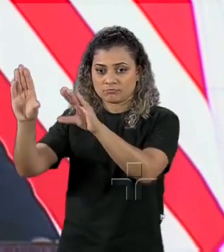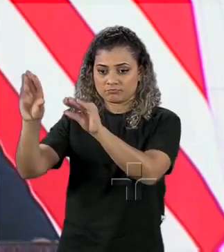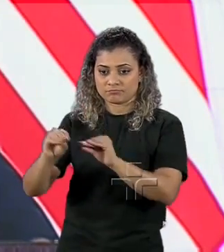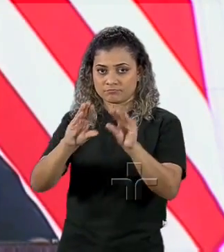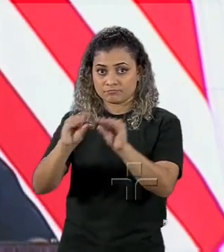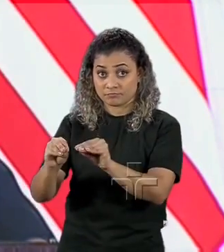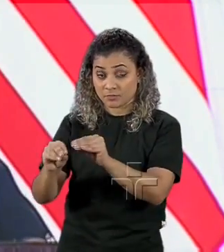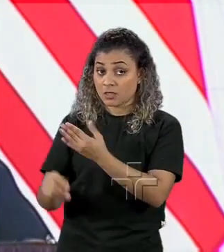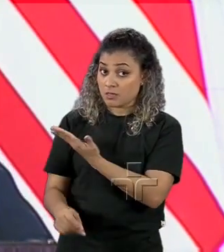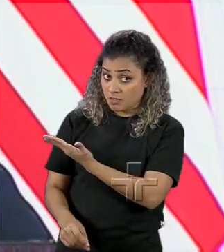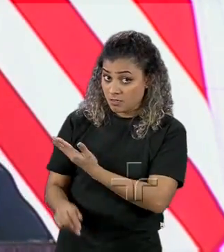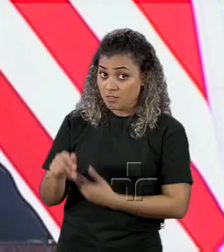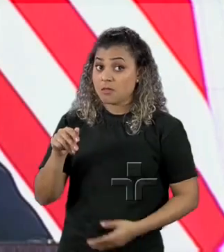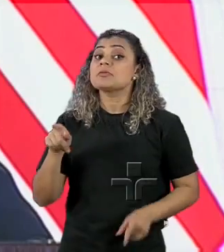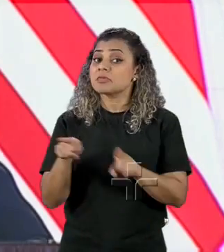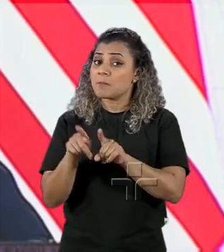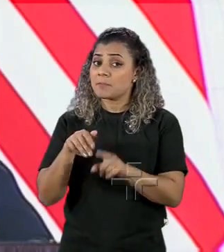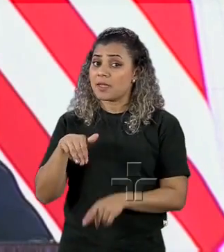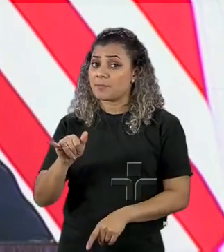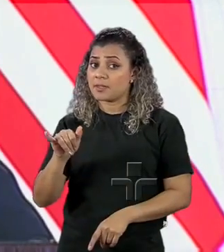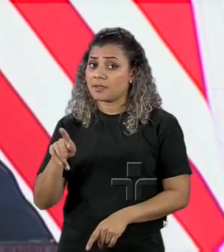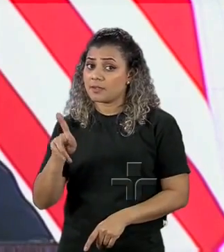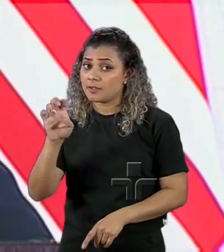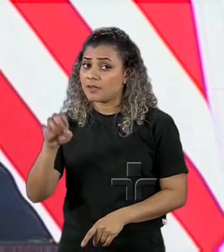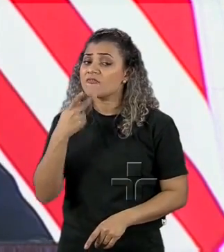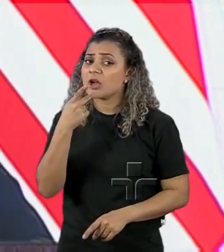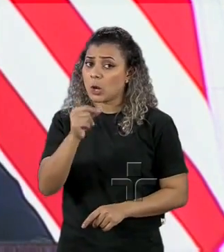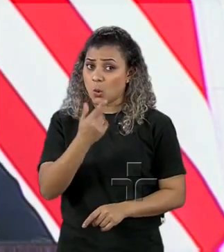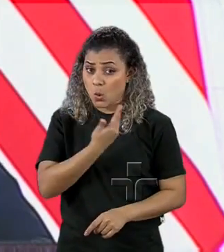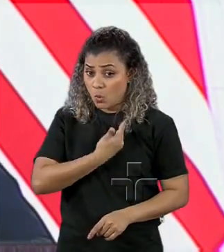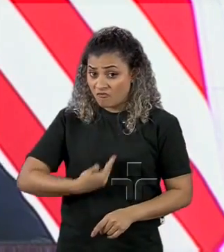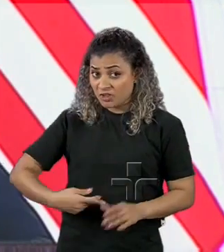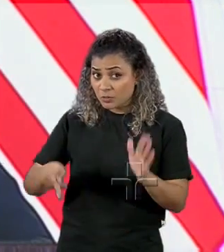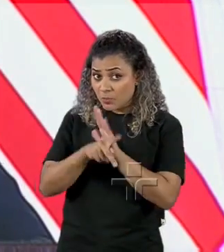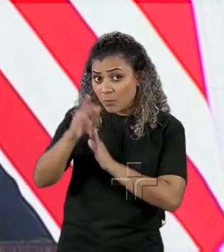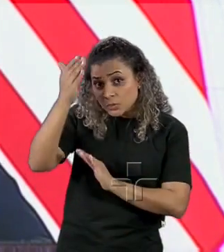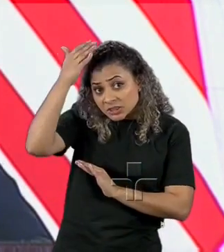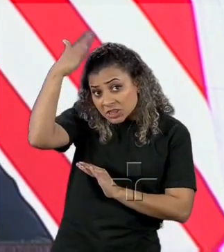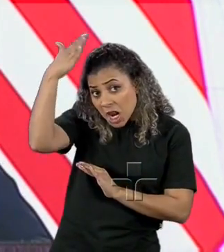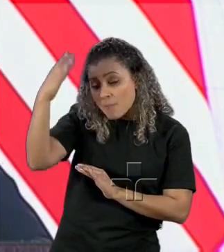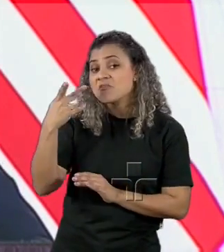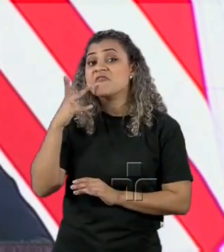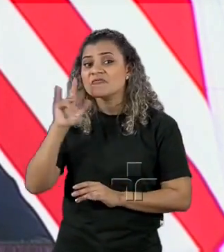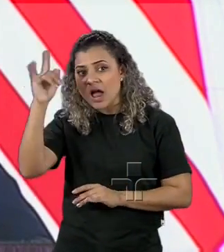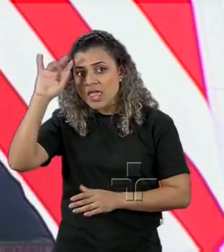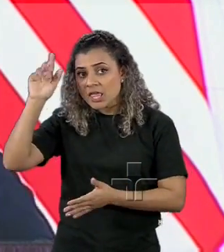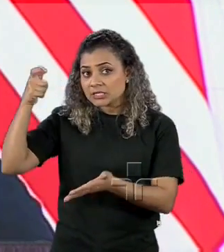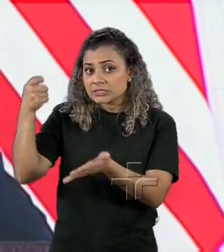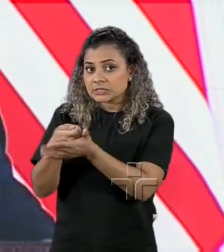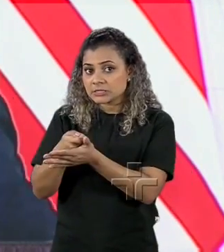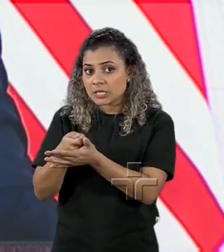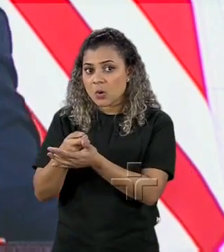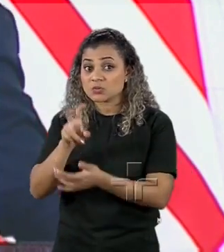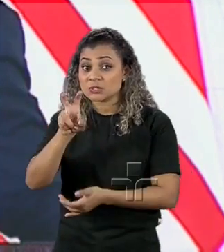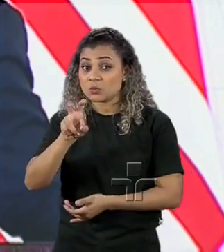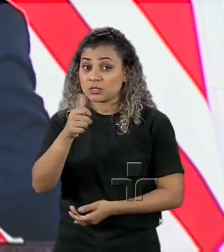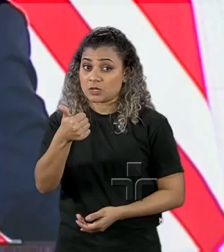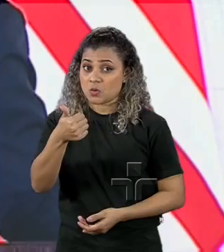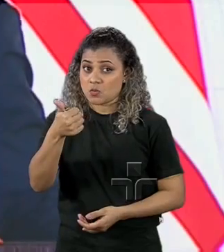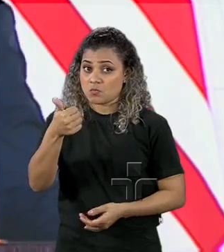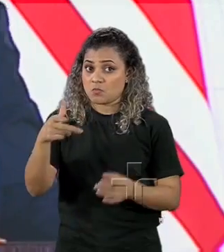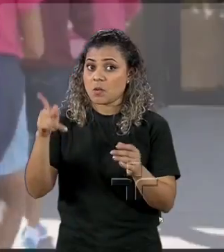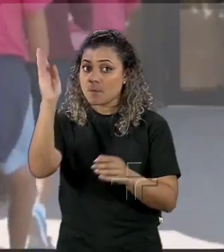Pence, no entanto, não explicou como o governo de Donald Trump pretende solucionar o problema das 51